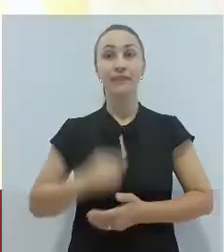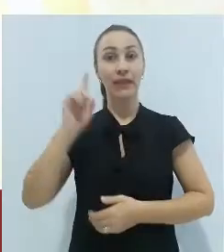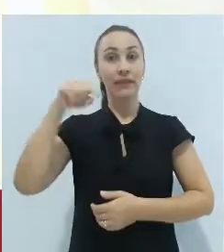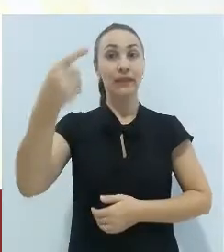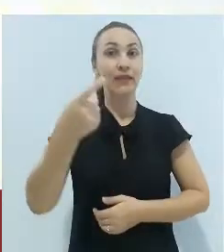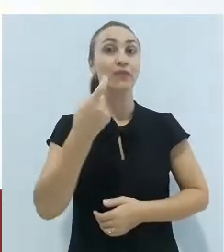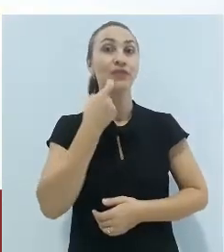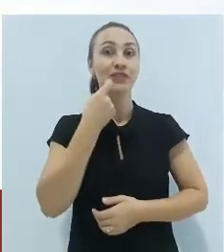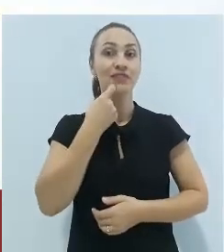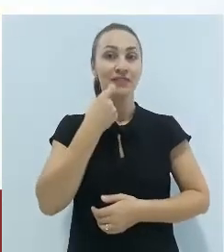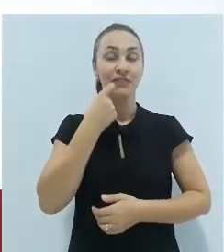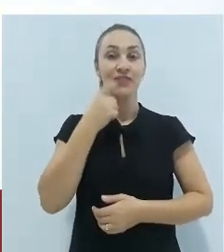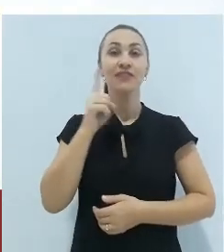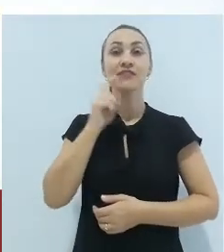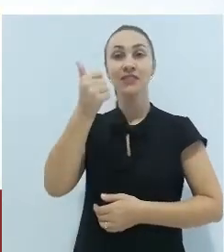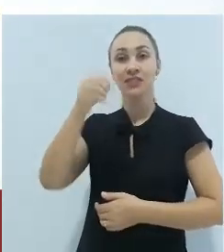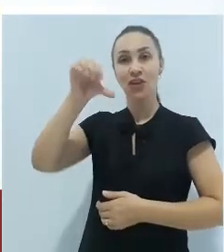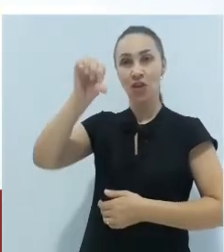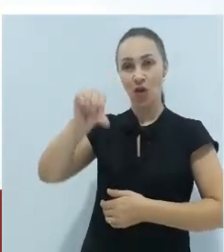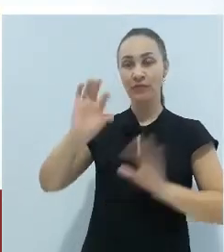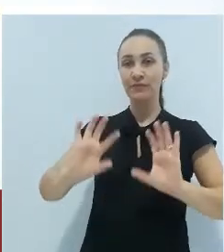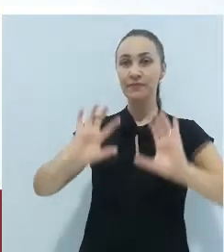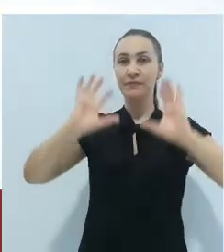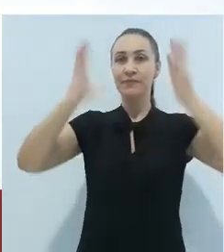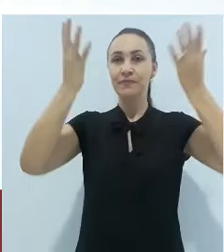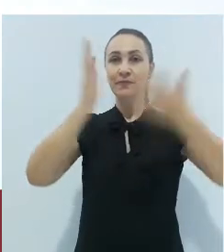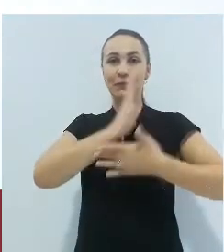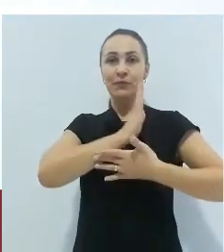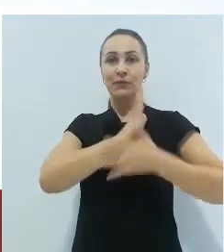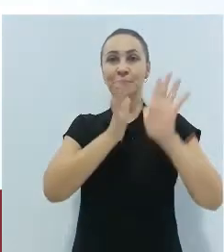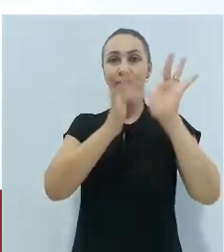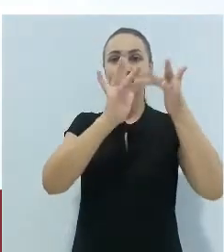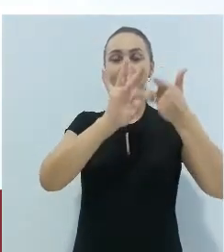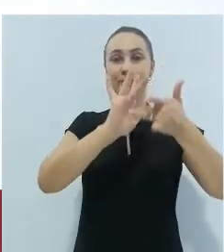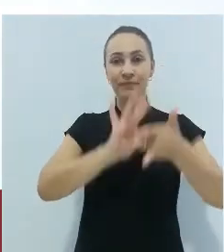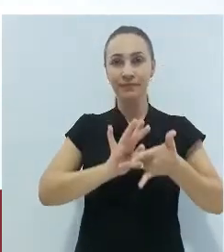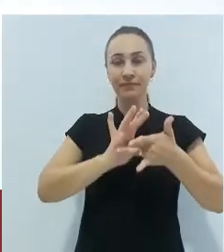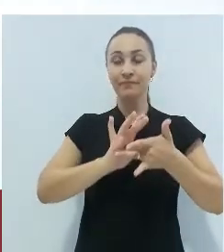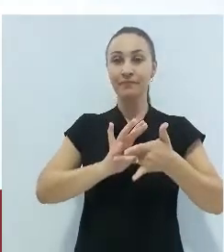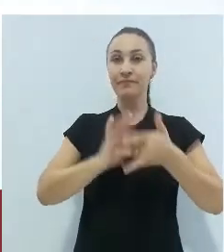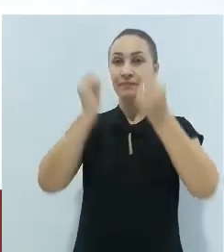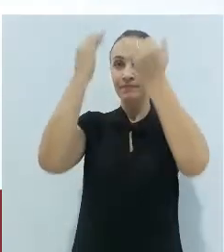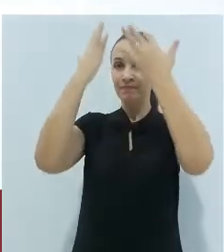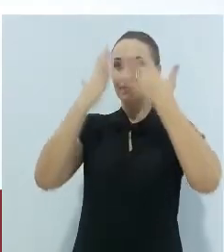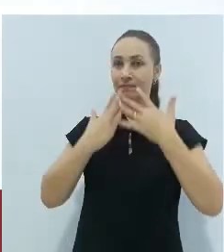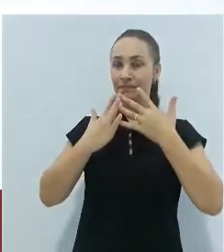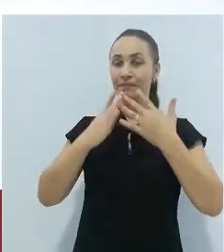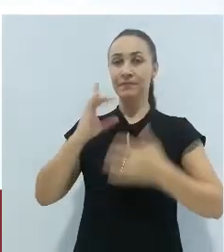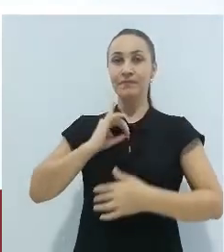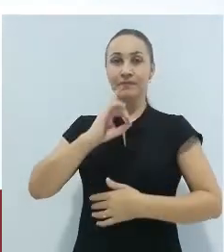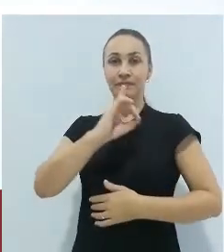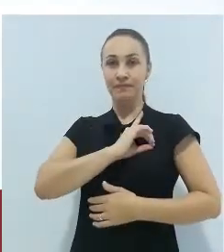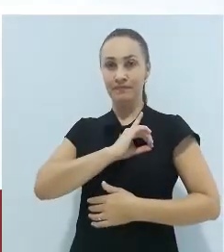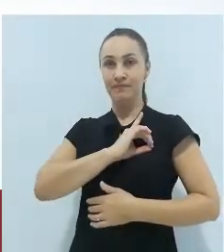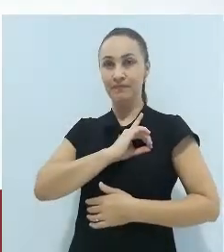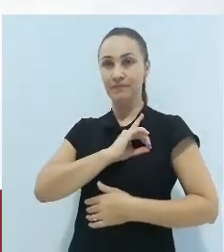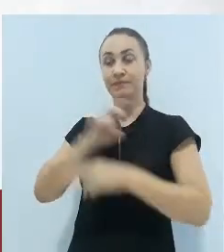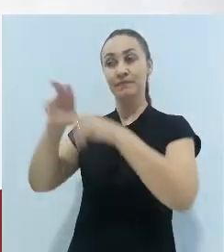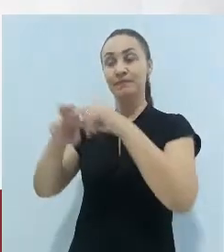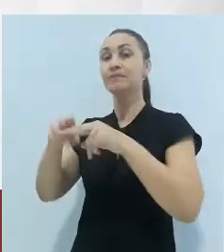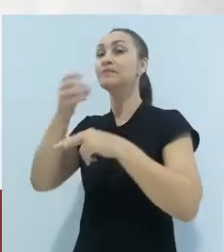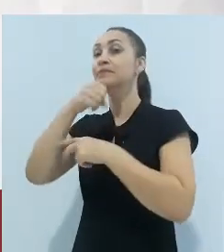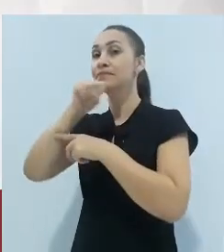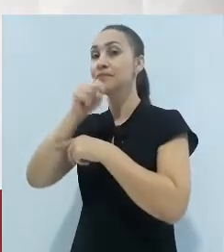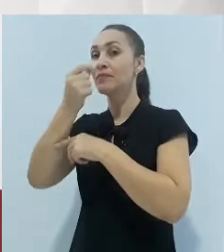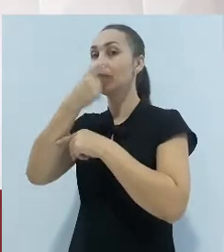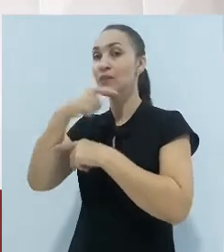oh, oh. Próxima sexta-feira, dia 19, solenidade do Sagrado Coração de Jesus. Seria ordenado diácono por nosso arcebispo Dom João